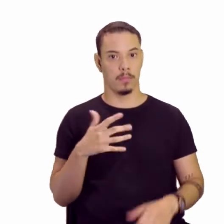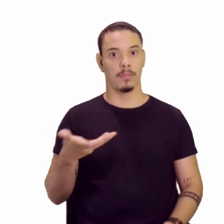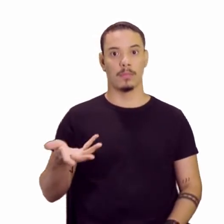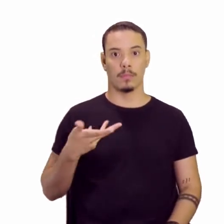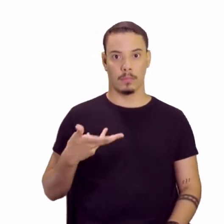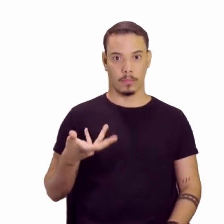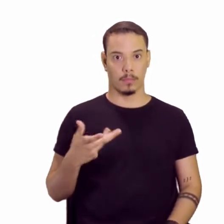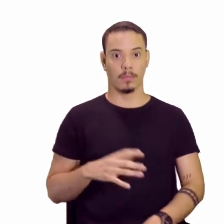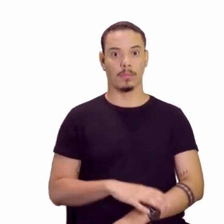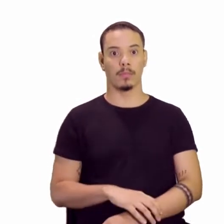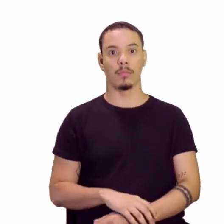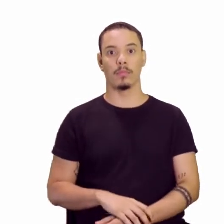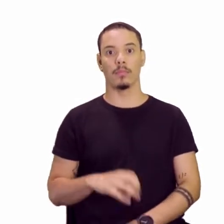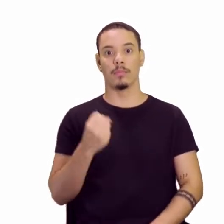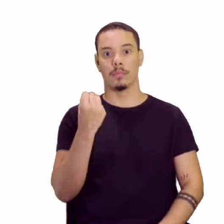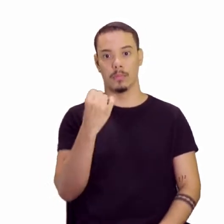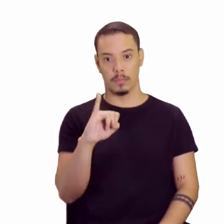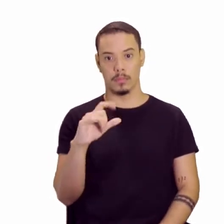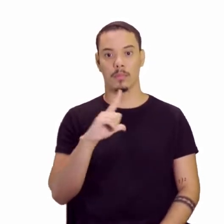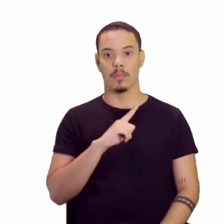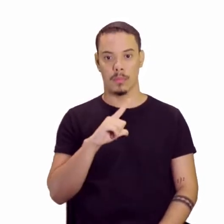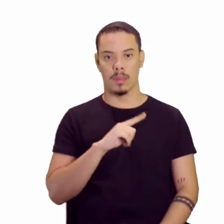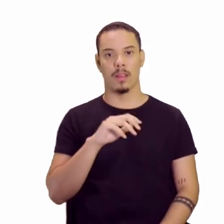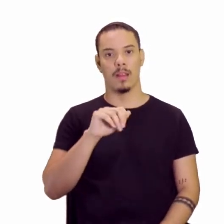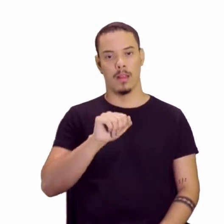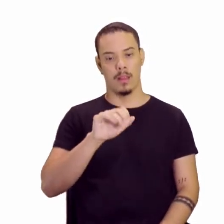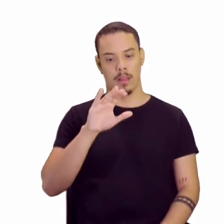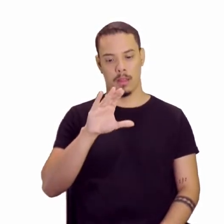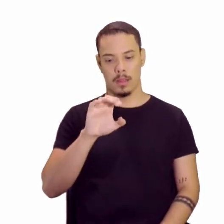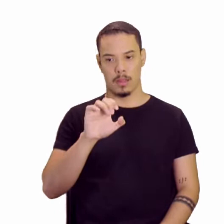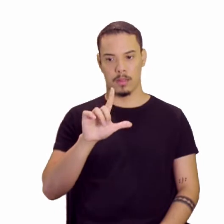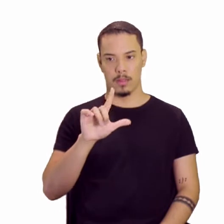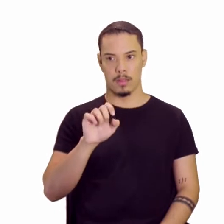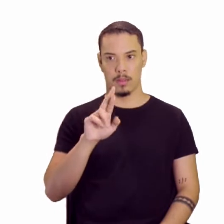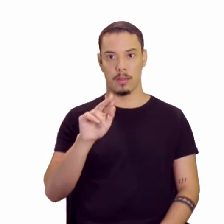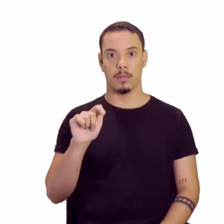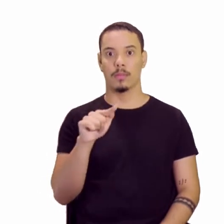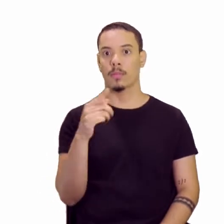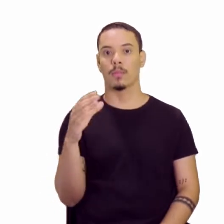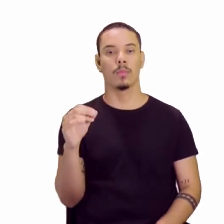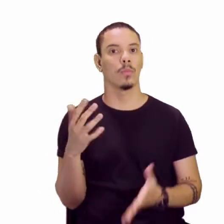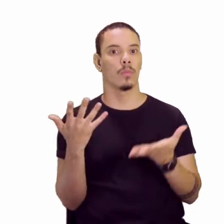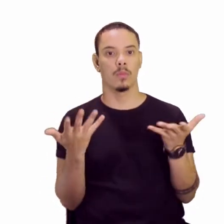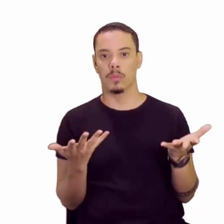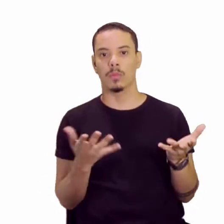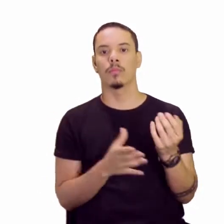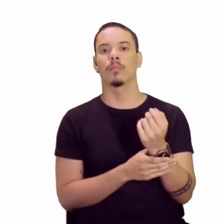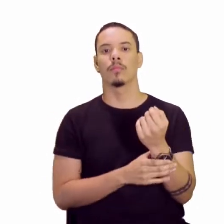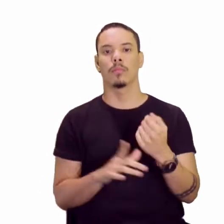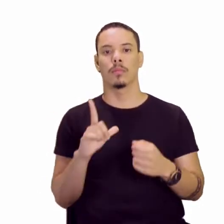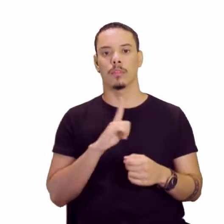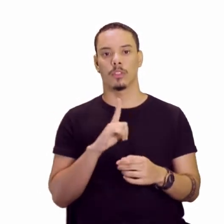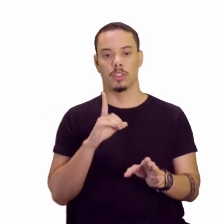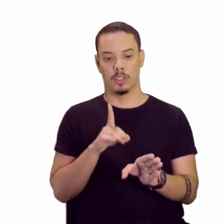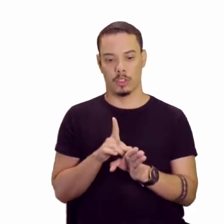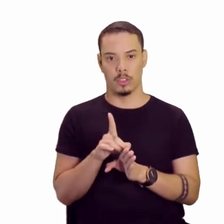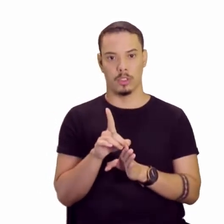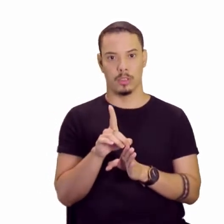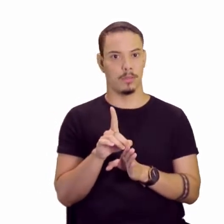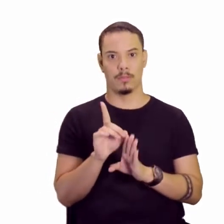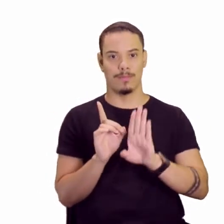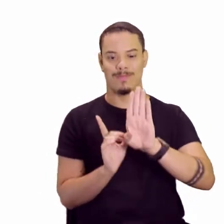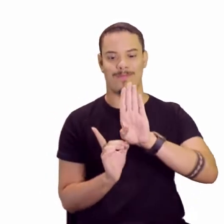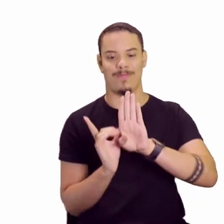acelerado. Se é acelerado, tem uma aceleração. Que exatamente. aceleração é essa? E essa aceleração ela está na direção